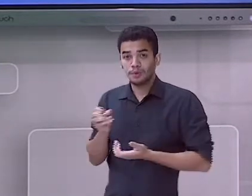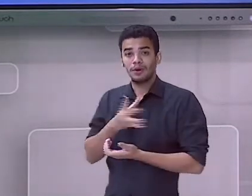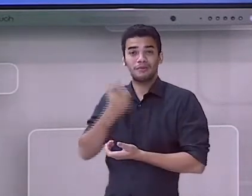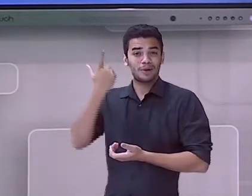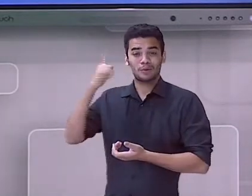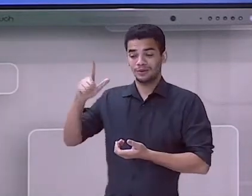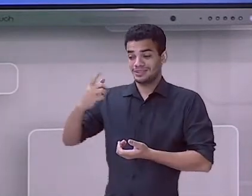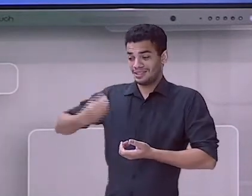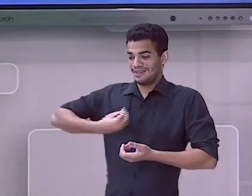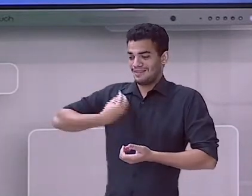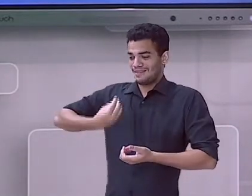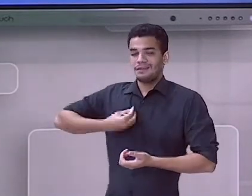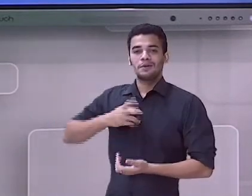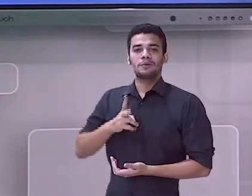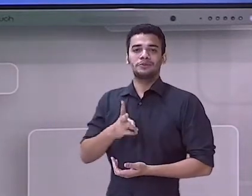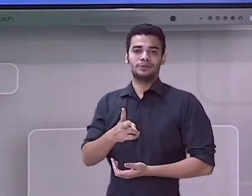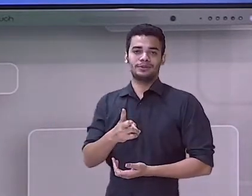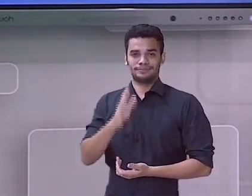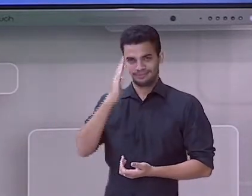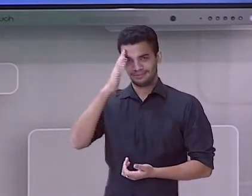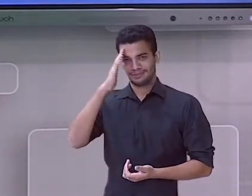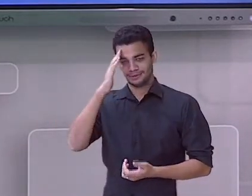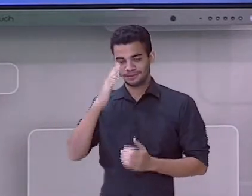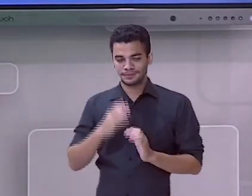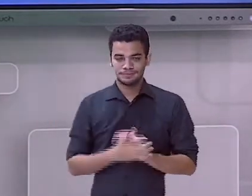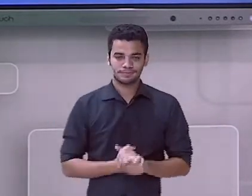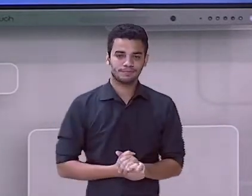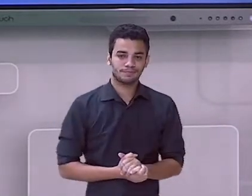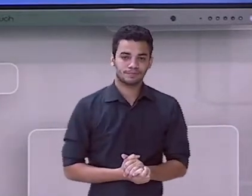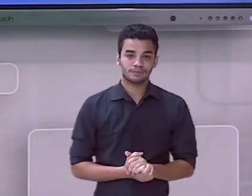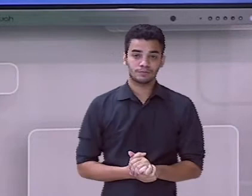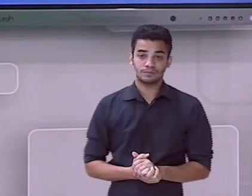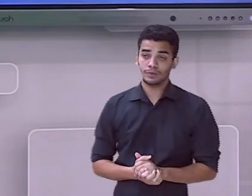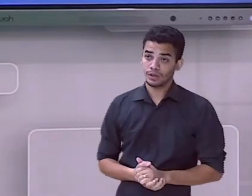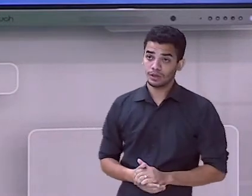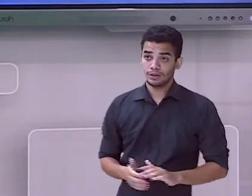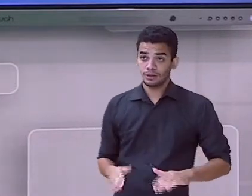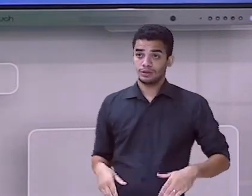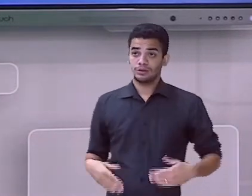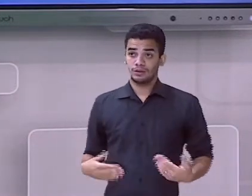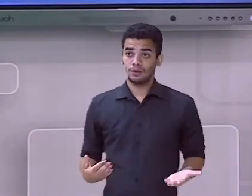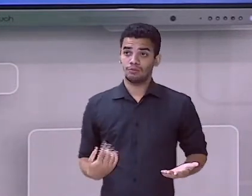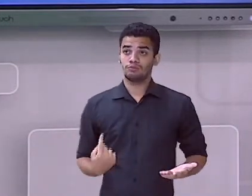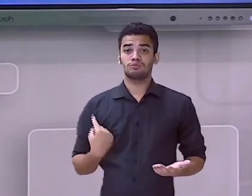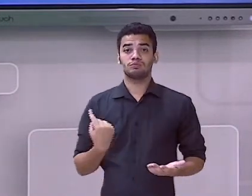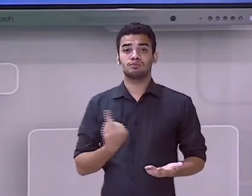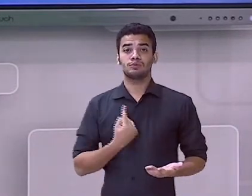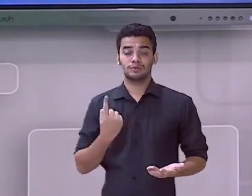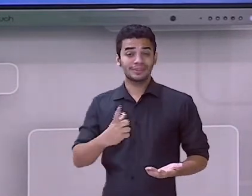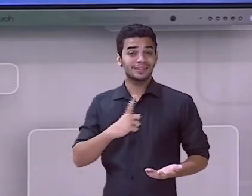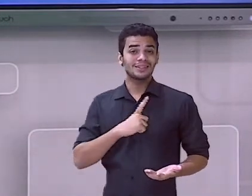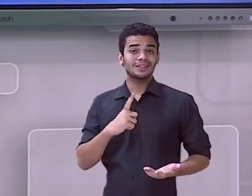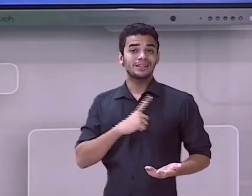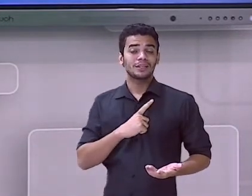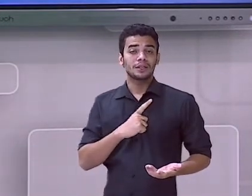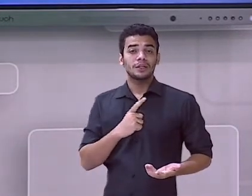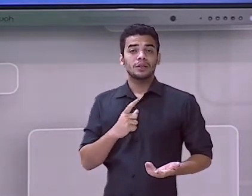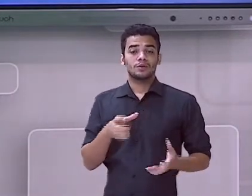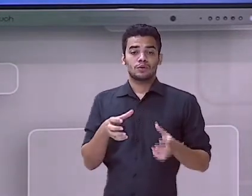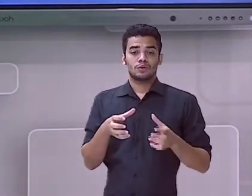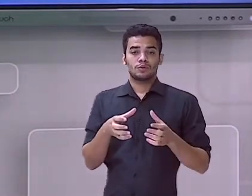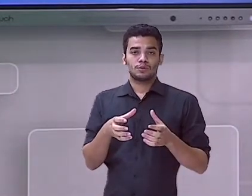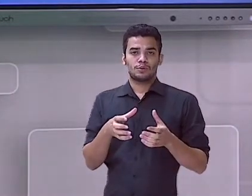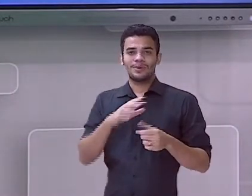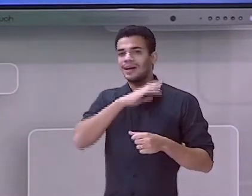bom? Bom, o que mais que a gente tem? Os crustáceos. Quem são os crustáceos? E aí